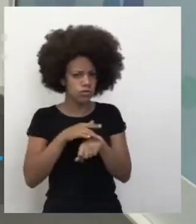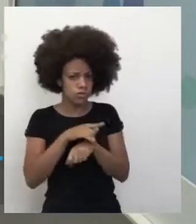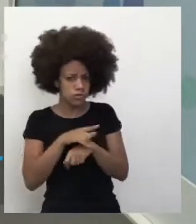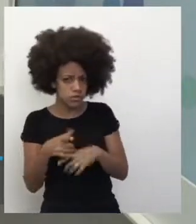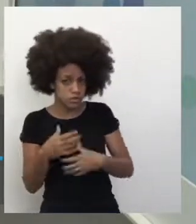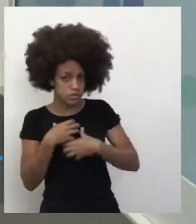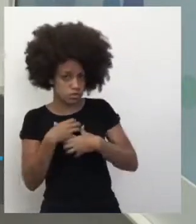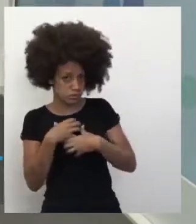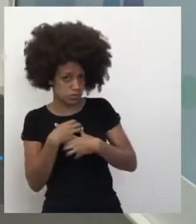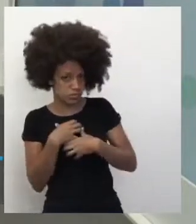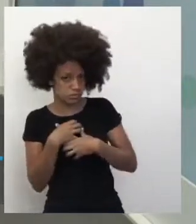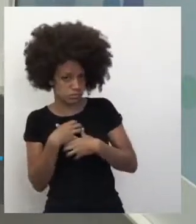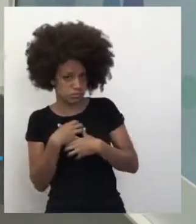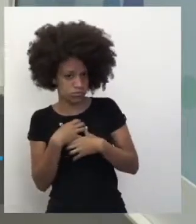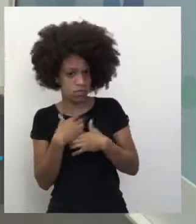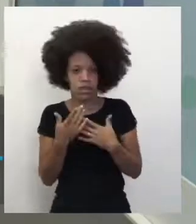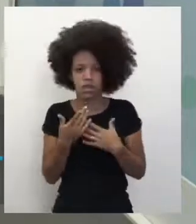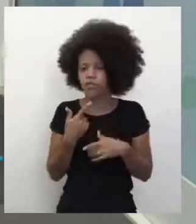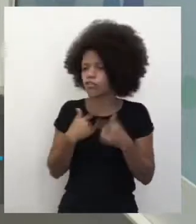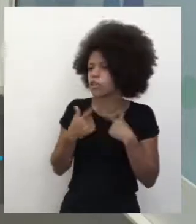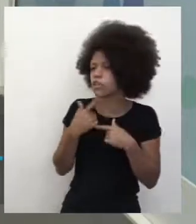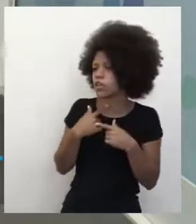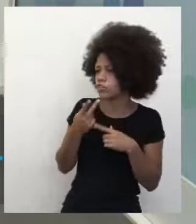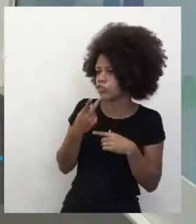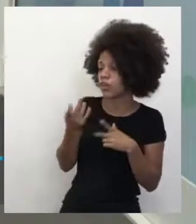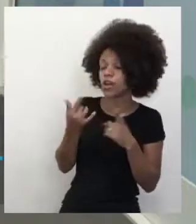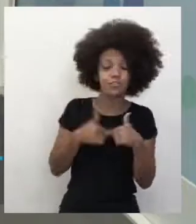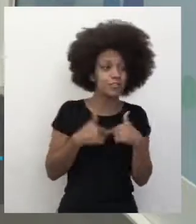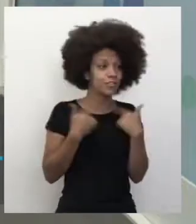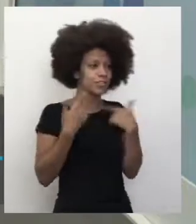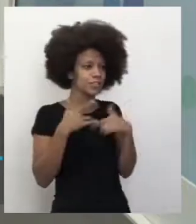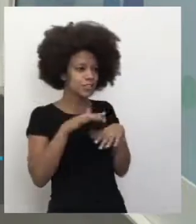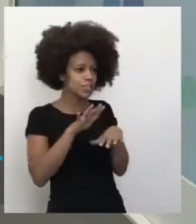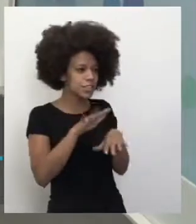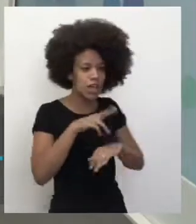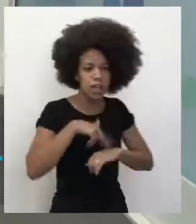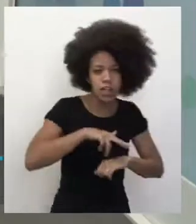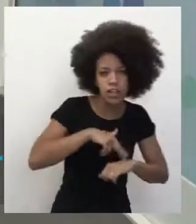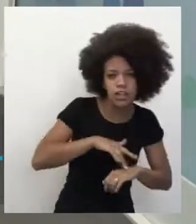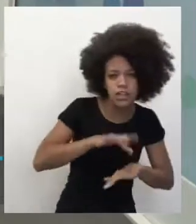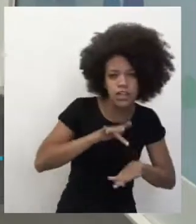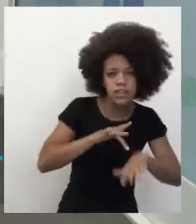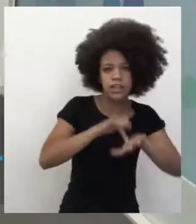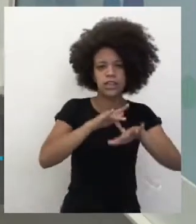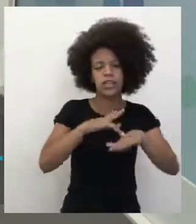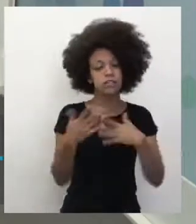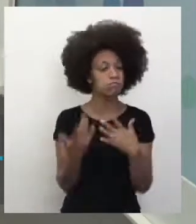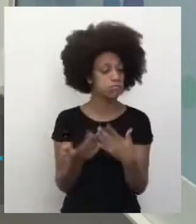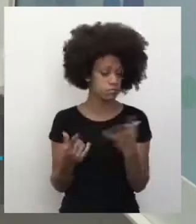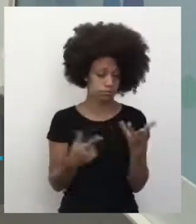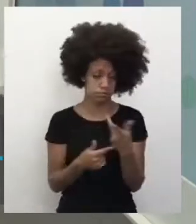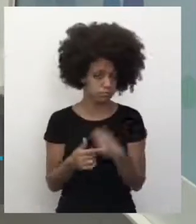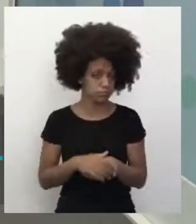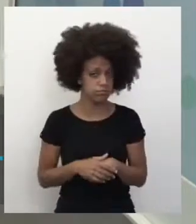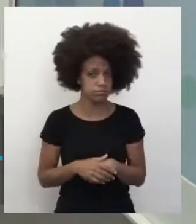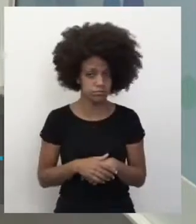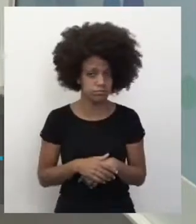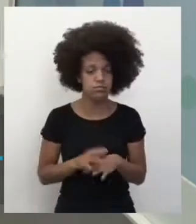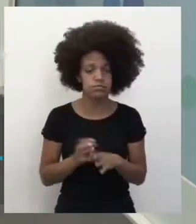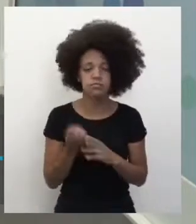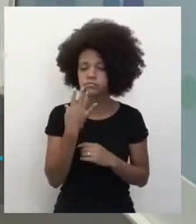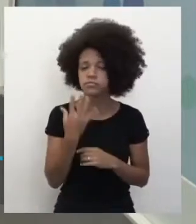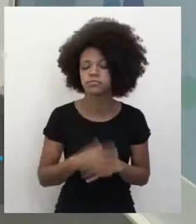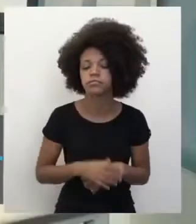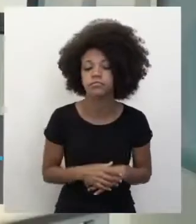alguma coisa? Deu vontade de falar, deu vontade de sorrir, tocar, dançar, pular e cantar, é arte. É arte. É isso aí, muito bom, muito bom. Muito